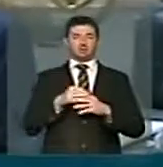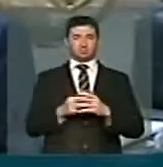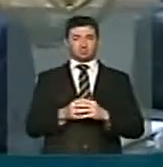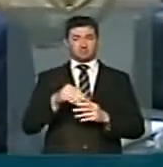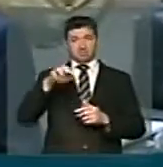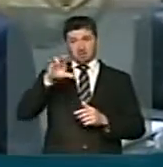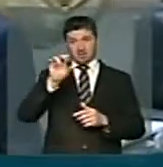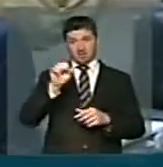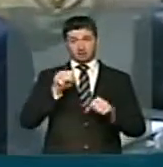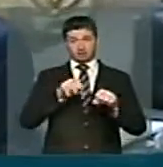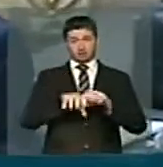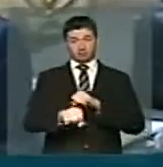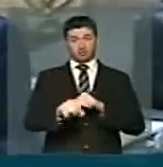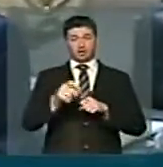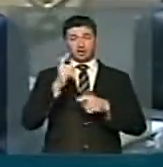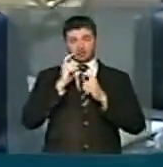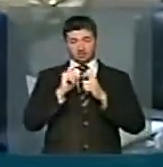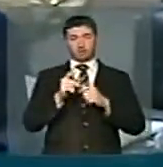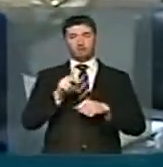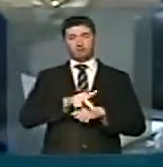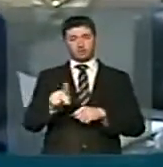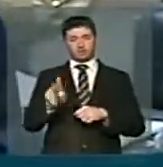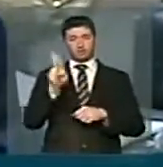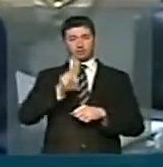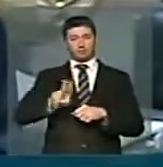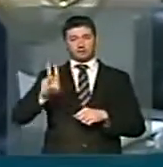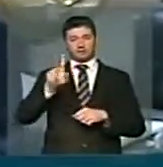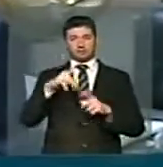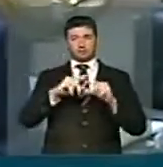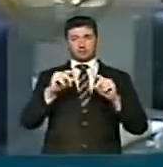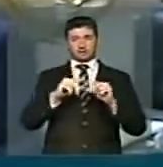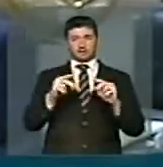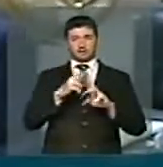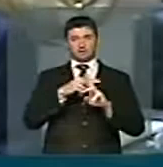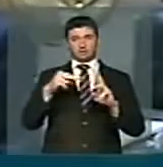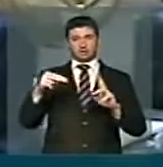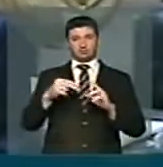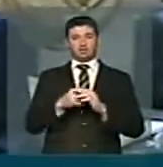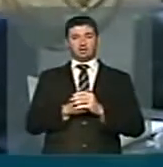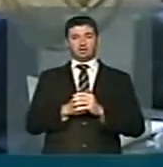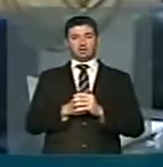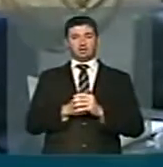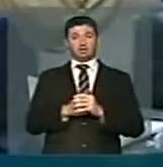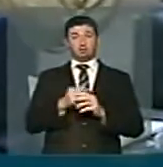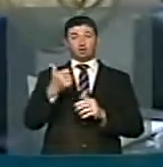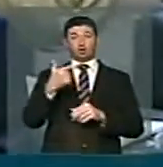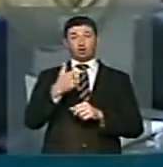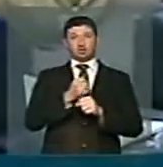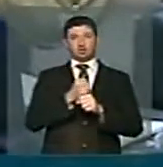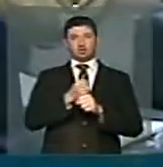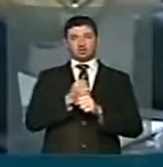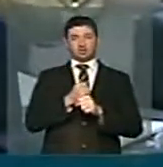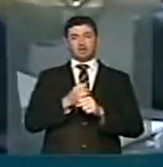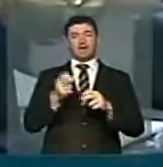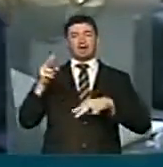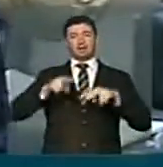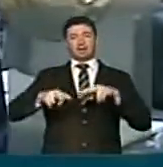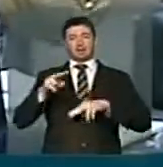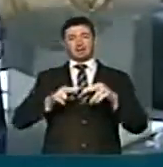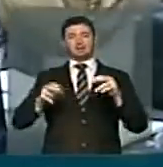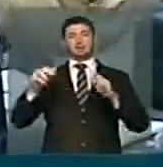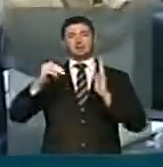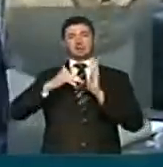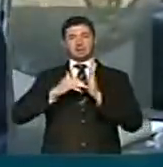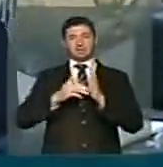Marcos formou-se em administração, foi professor da Universidade do Distrito Federal por 12 anos, analista legislativo do Senado, chefe do setor